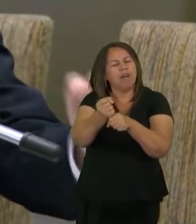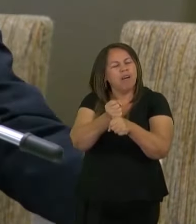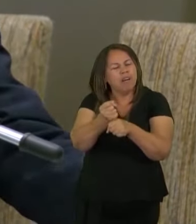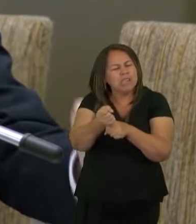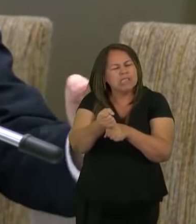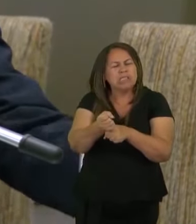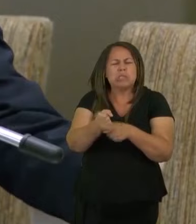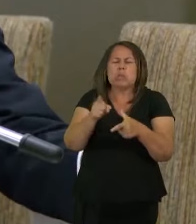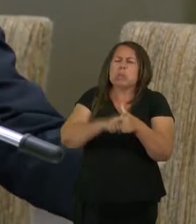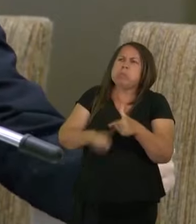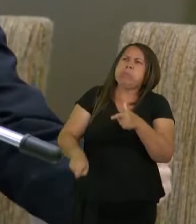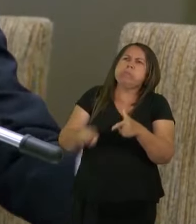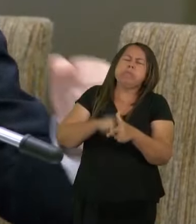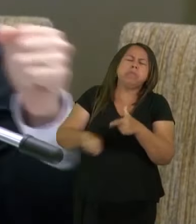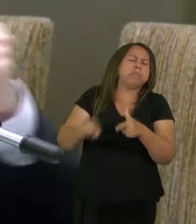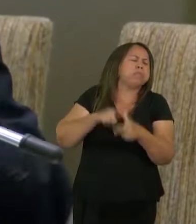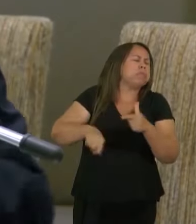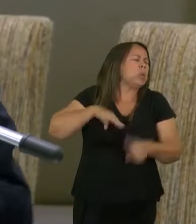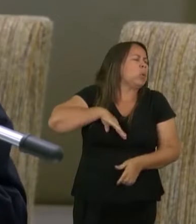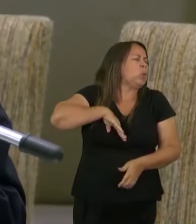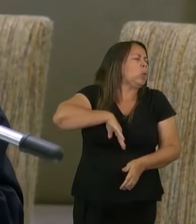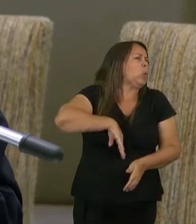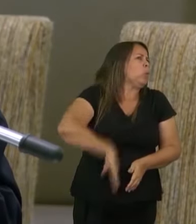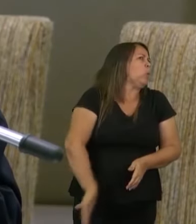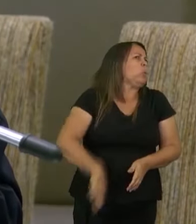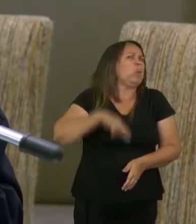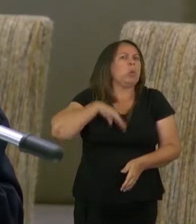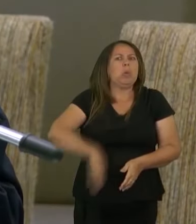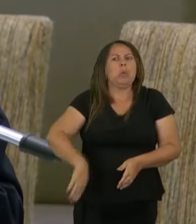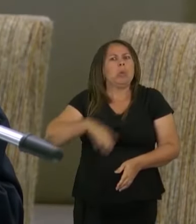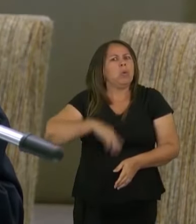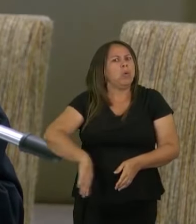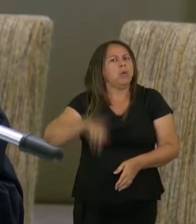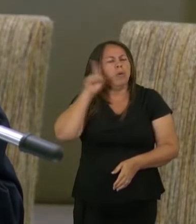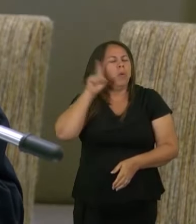com um problema de fluxo de sangue.